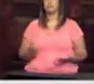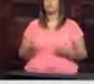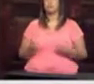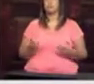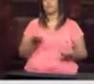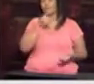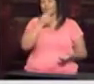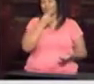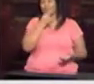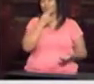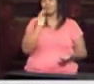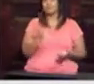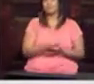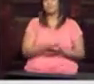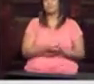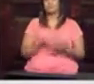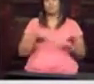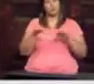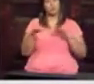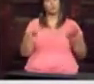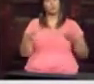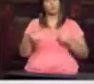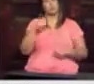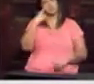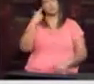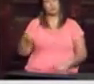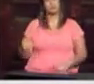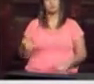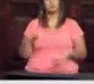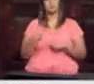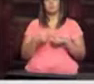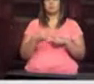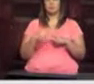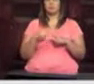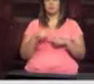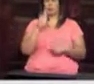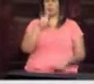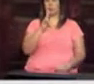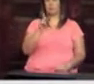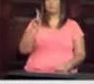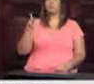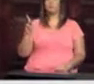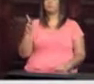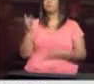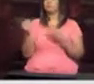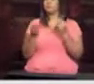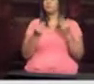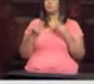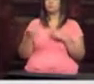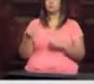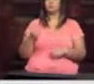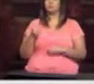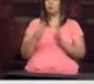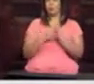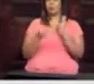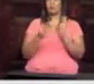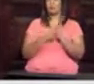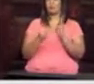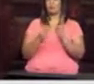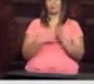infelizmente, o projeto tem que ser revisto, porque as unidades de polícia pacificadoras, esse modelo